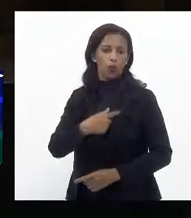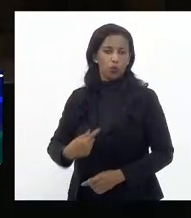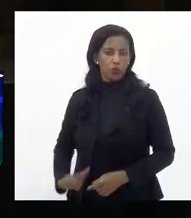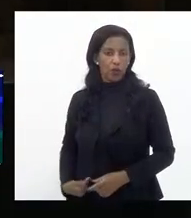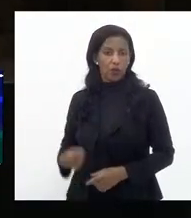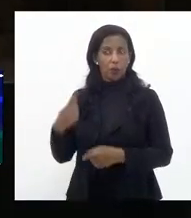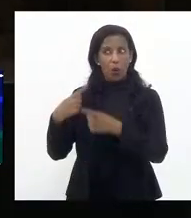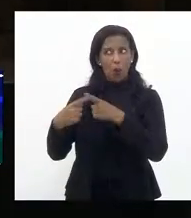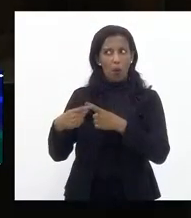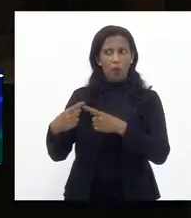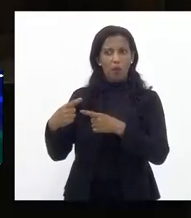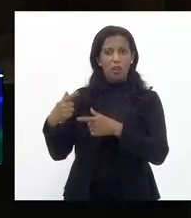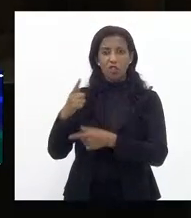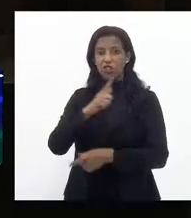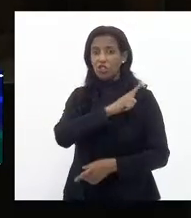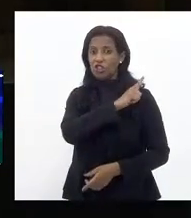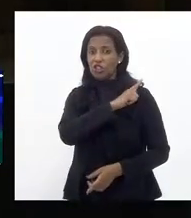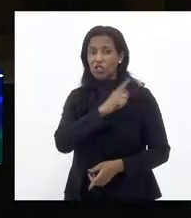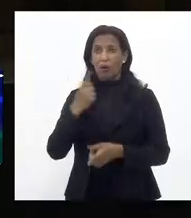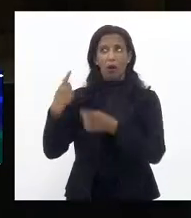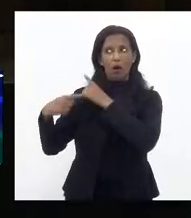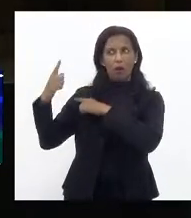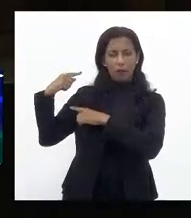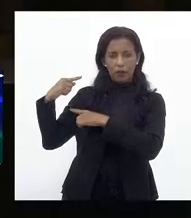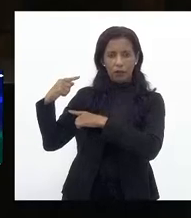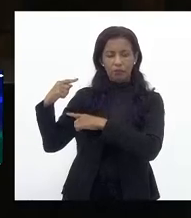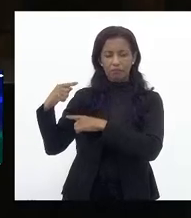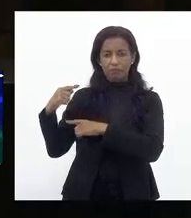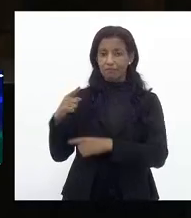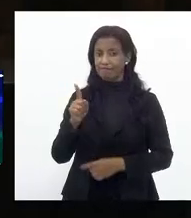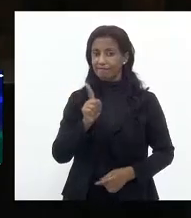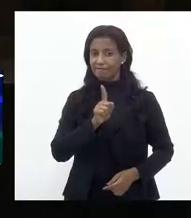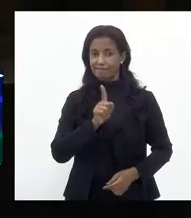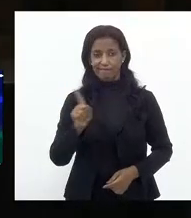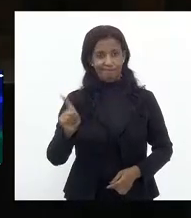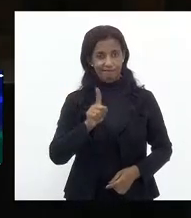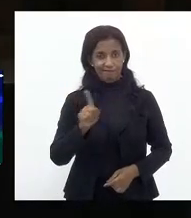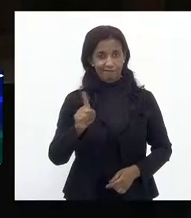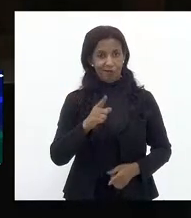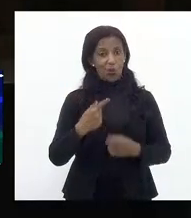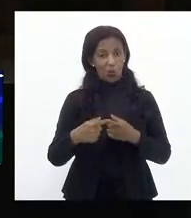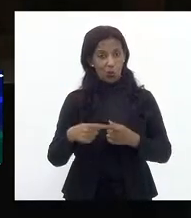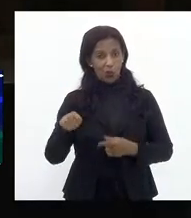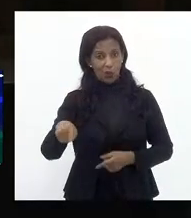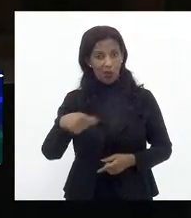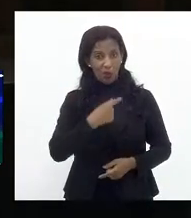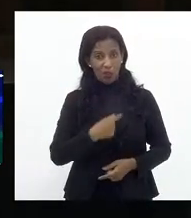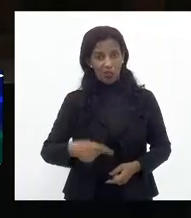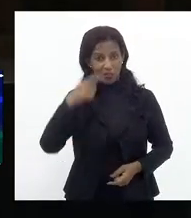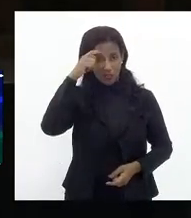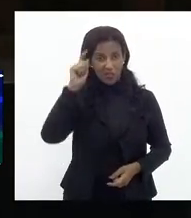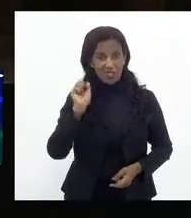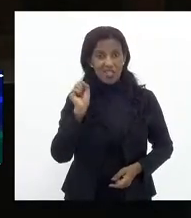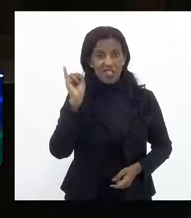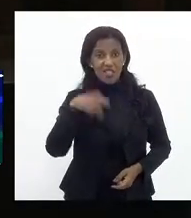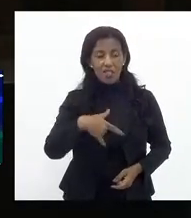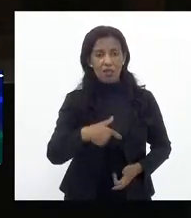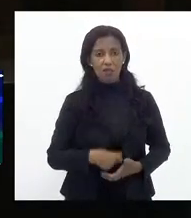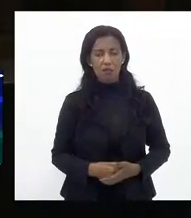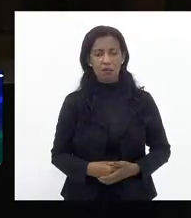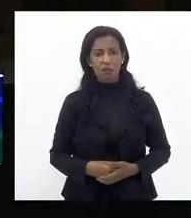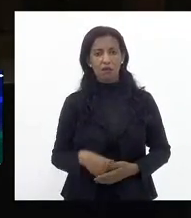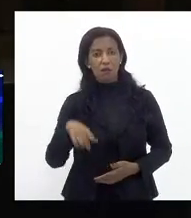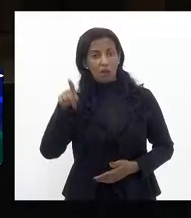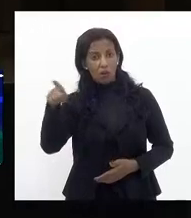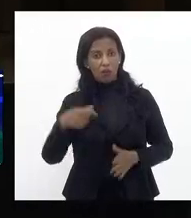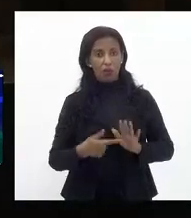vem um problema de gestões anteriores. Não, o problema é com Cláudio Castro, sim. Afinal, foi ele